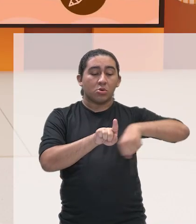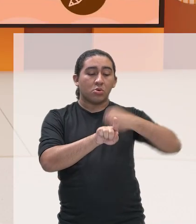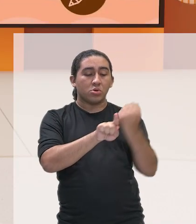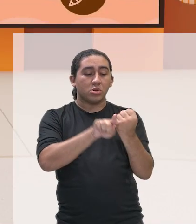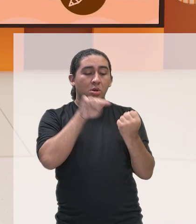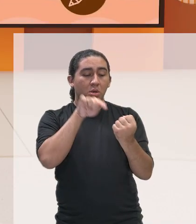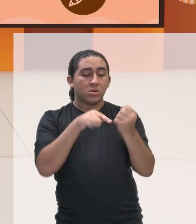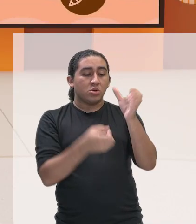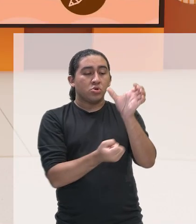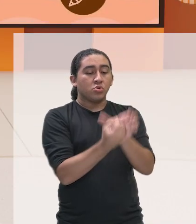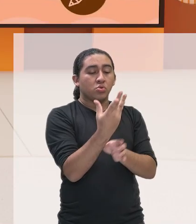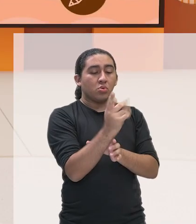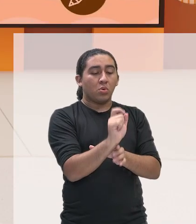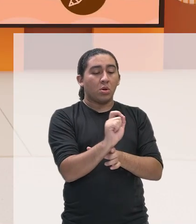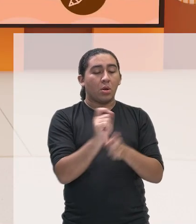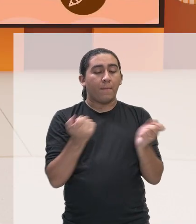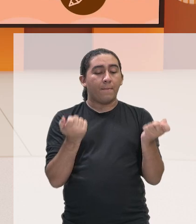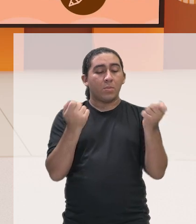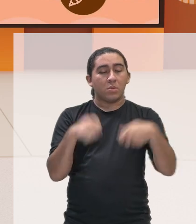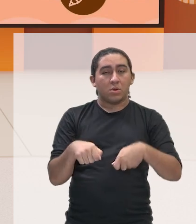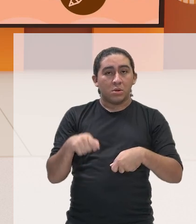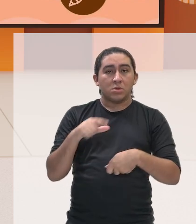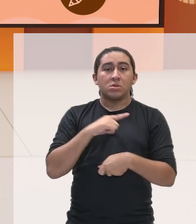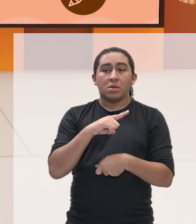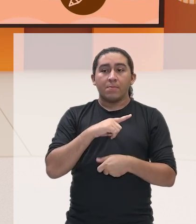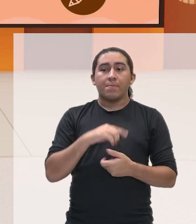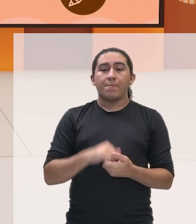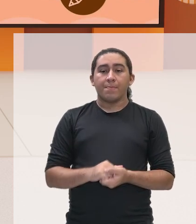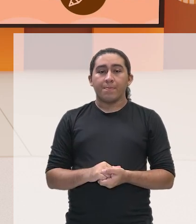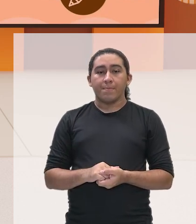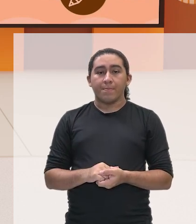surgir como forma de